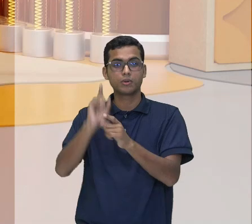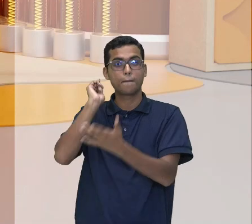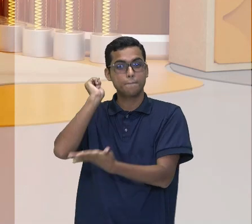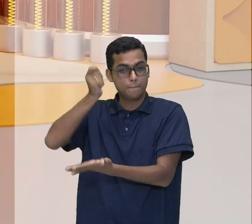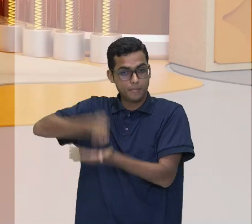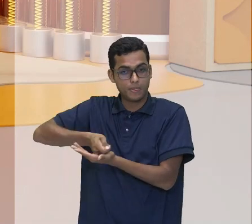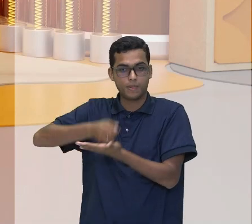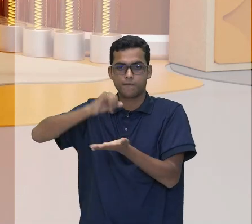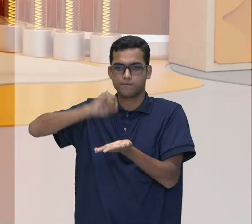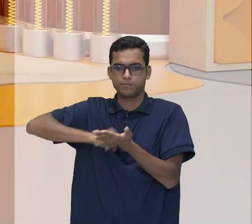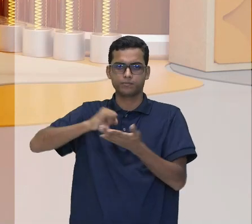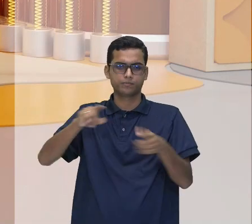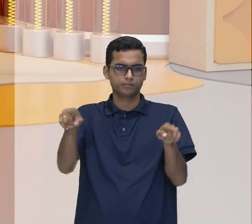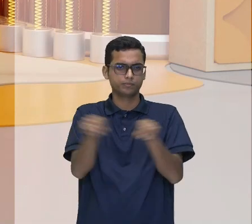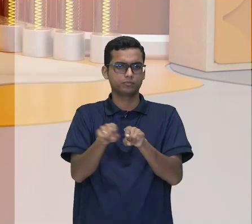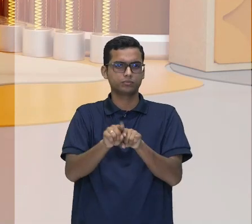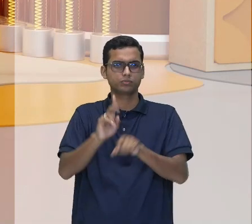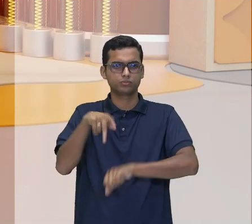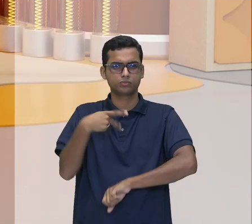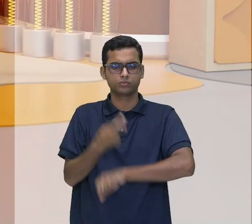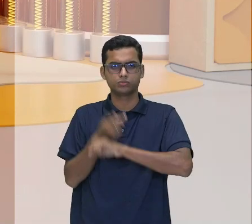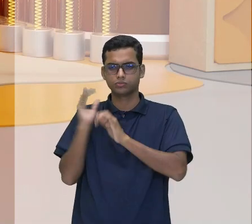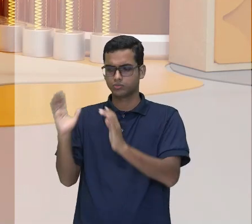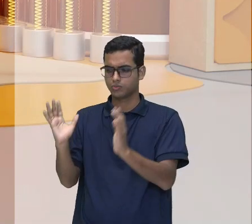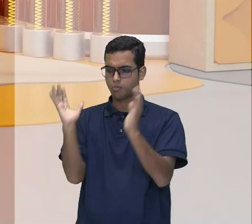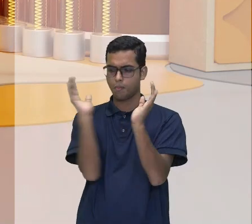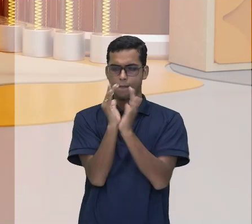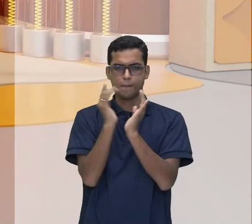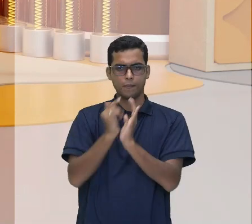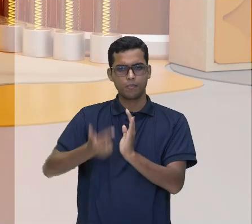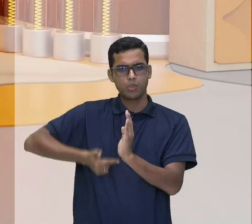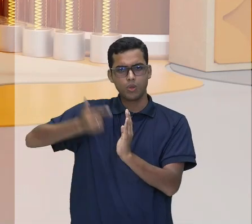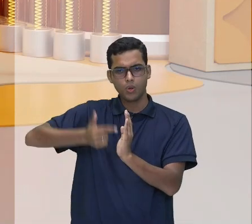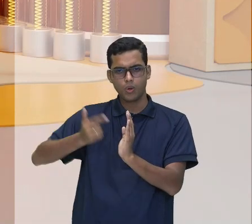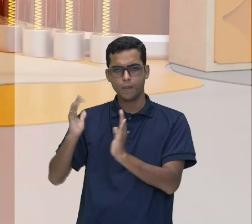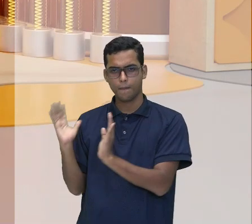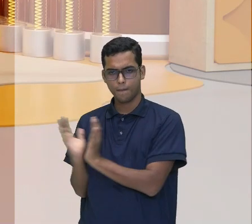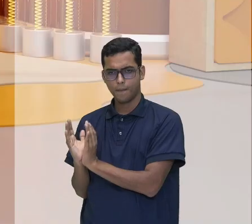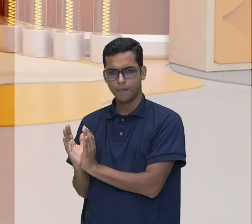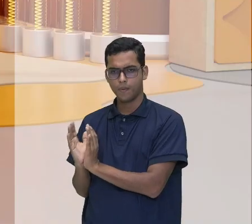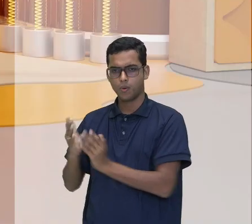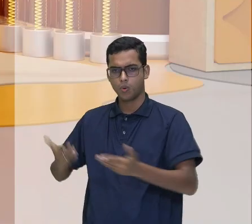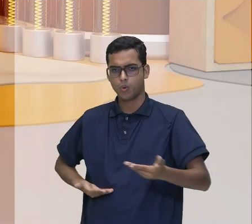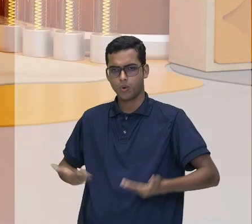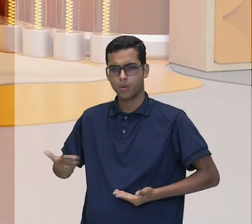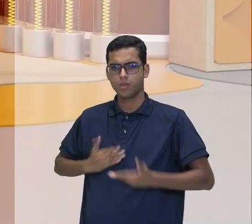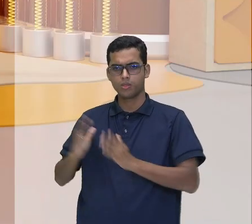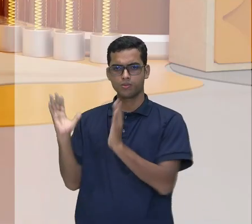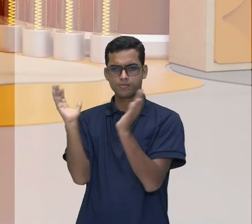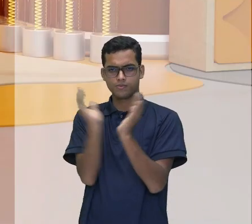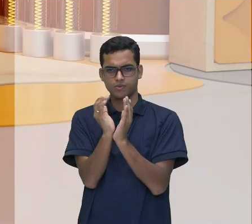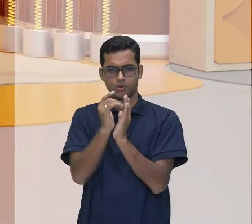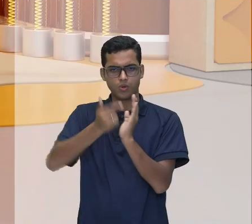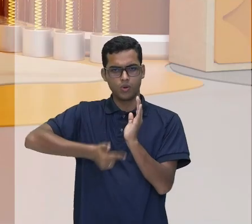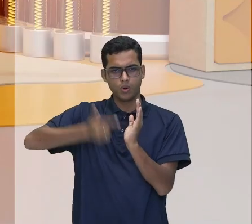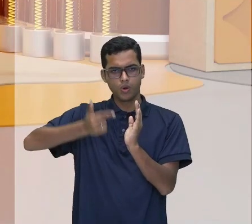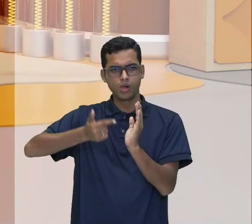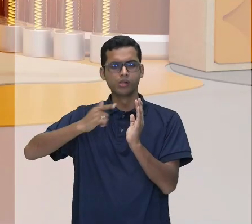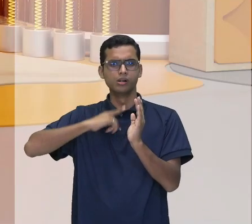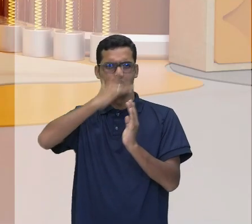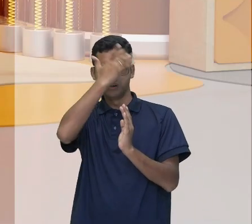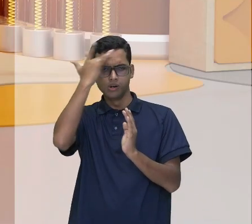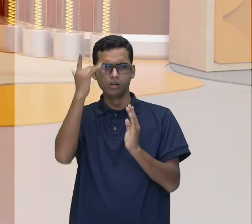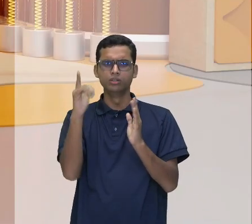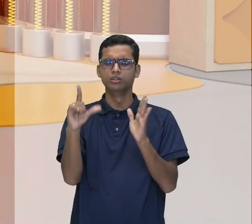surgir aí serão os grandes comerciantes e artesãos. Eles organizavam-se em corporações